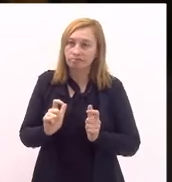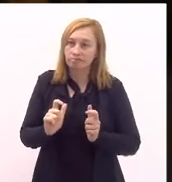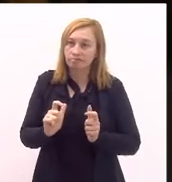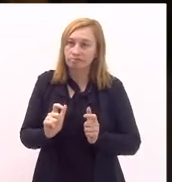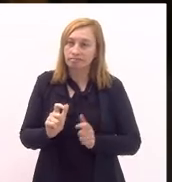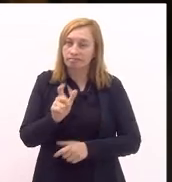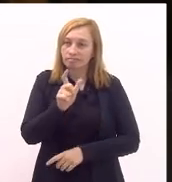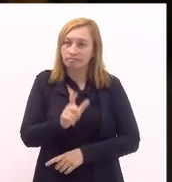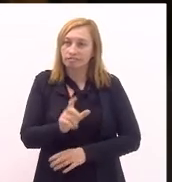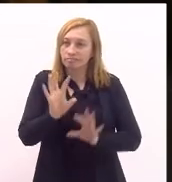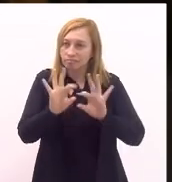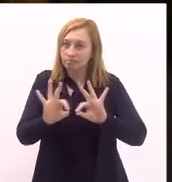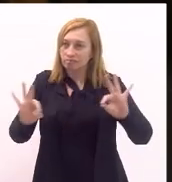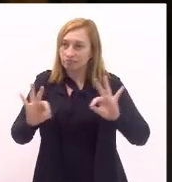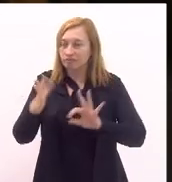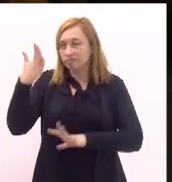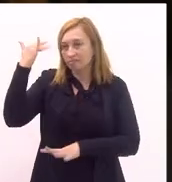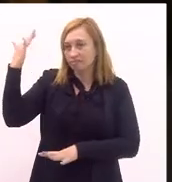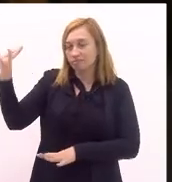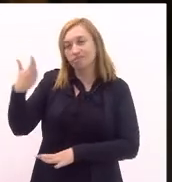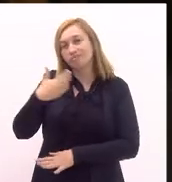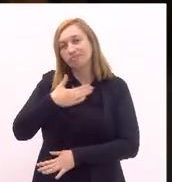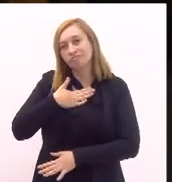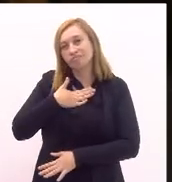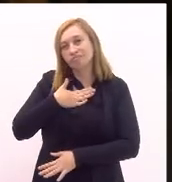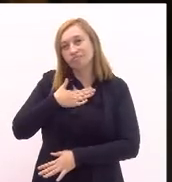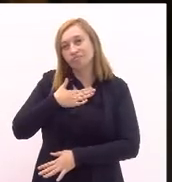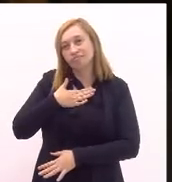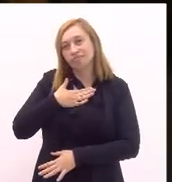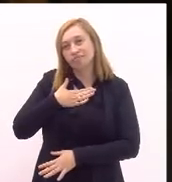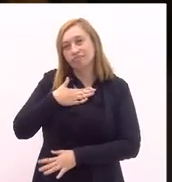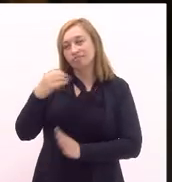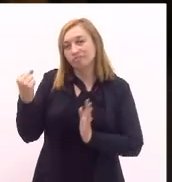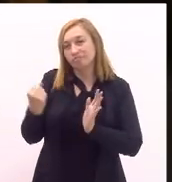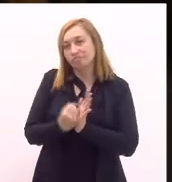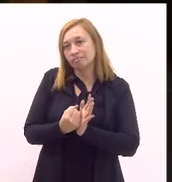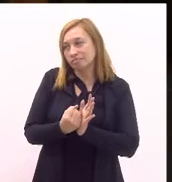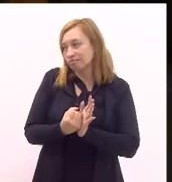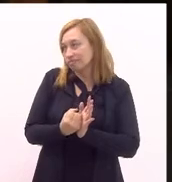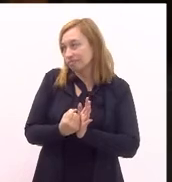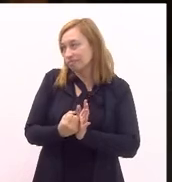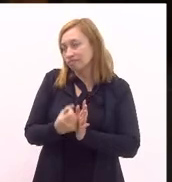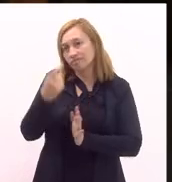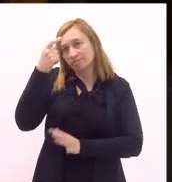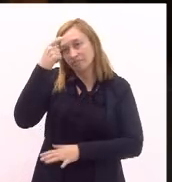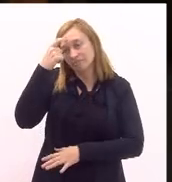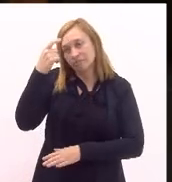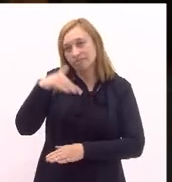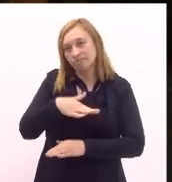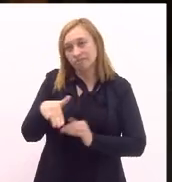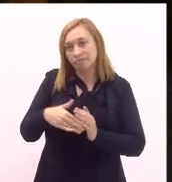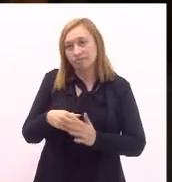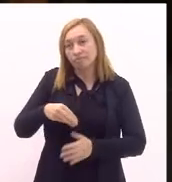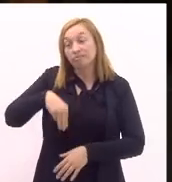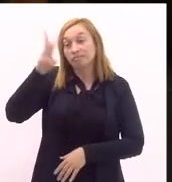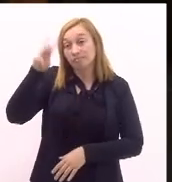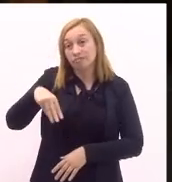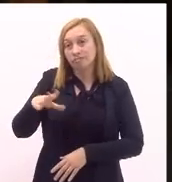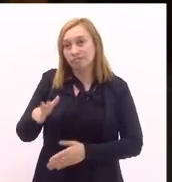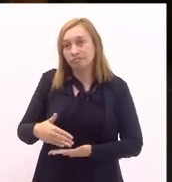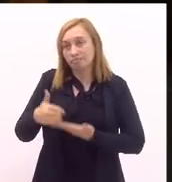uma frase famosa minha que ficou carimbando e gravada na mente de todo mundo é que quem não tem